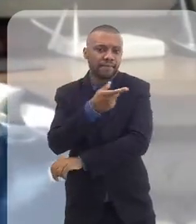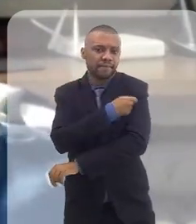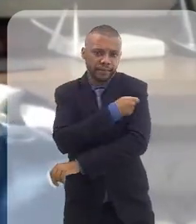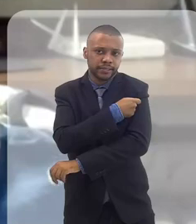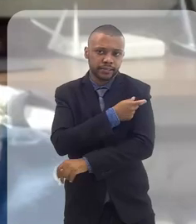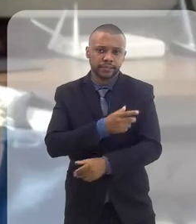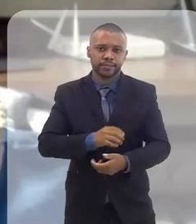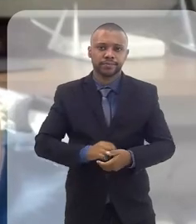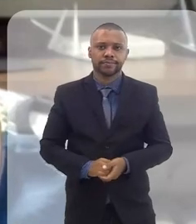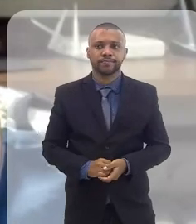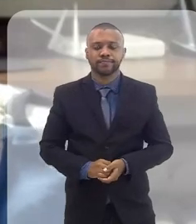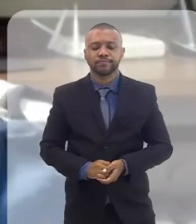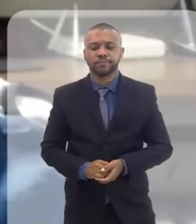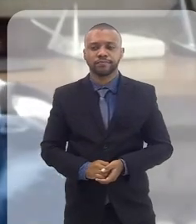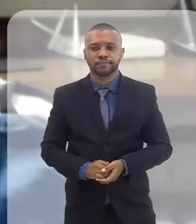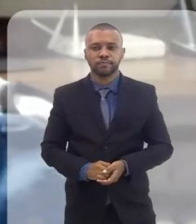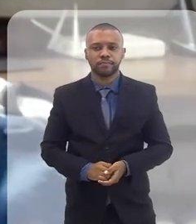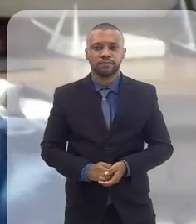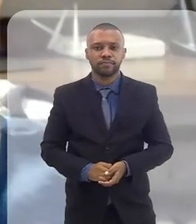forte para vacinação.